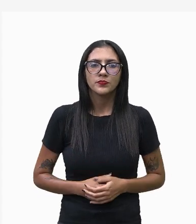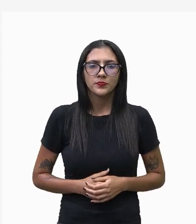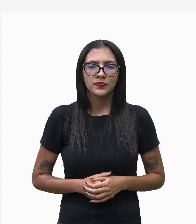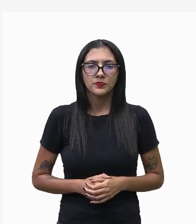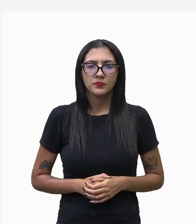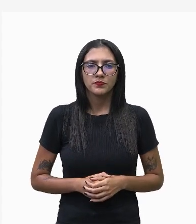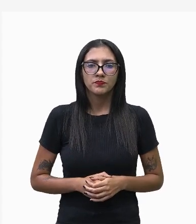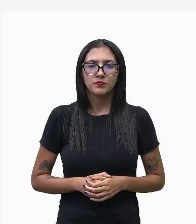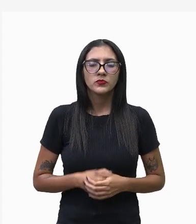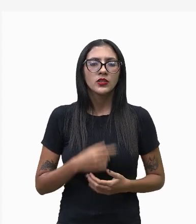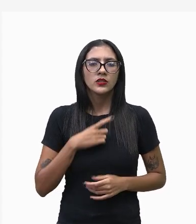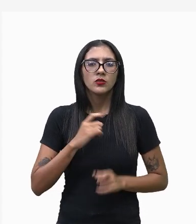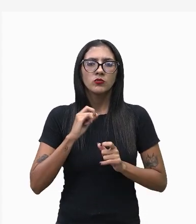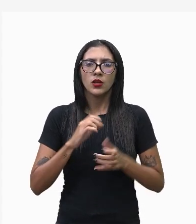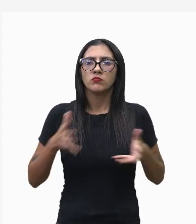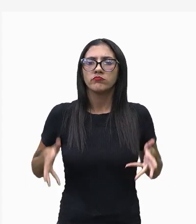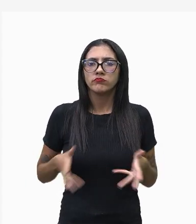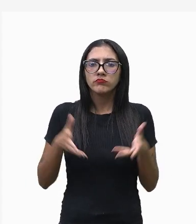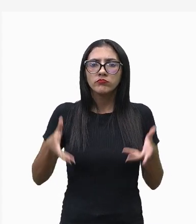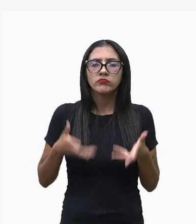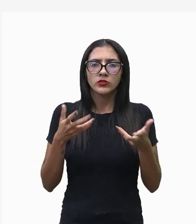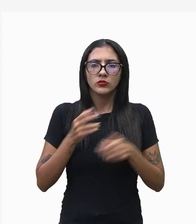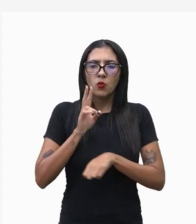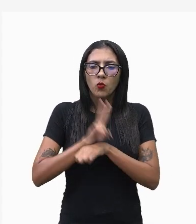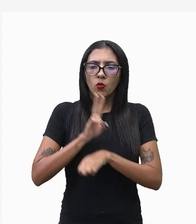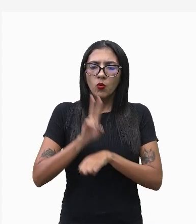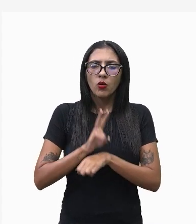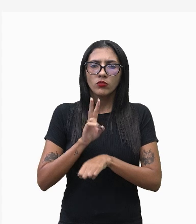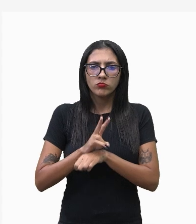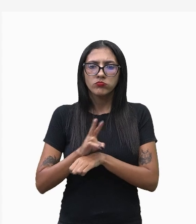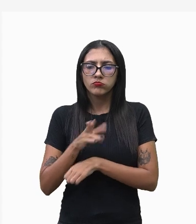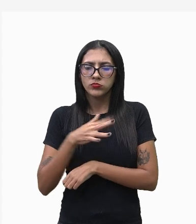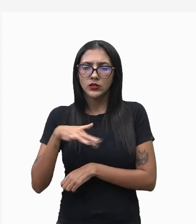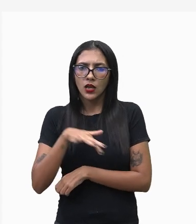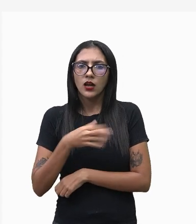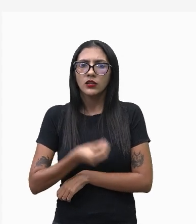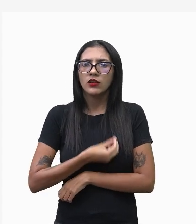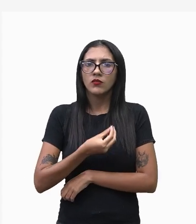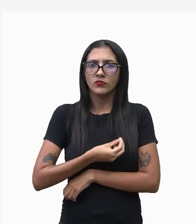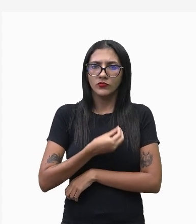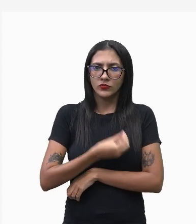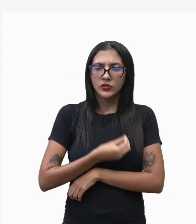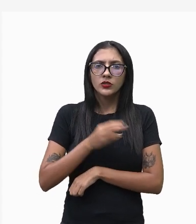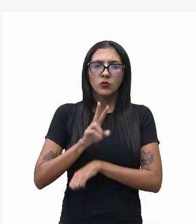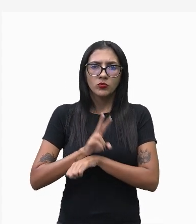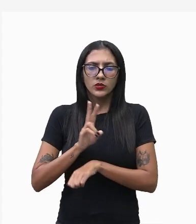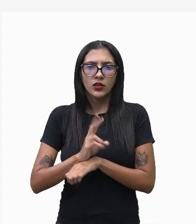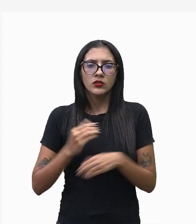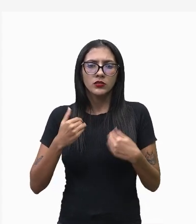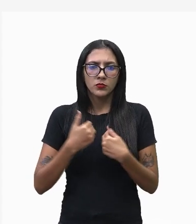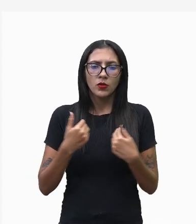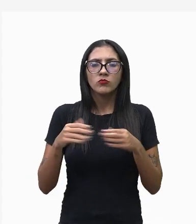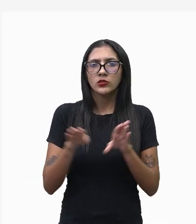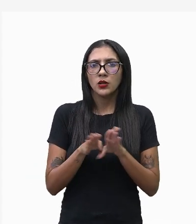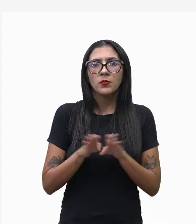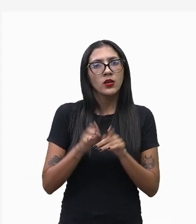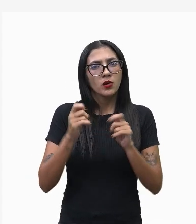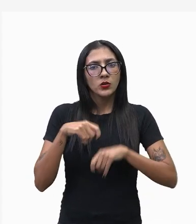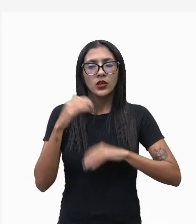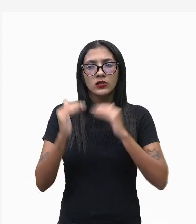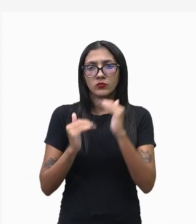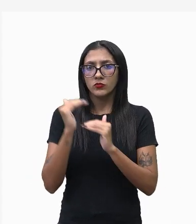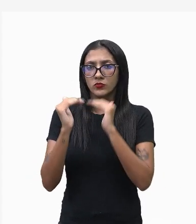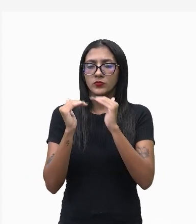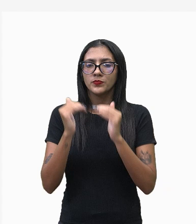tenhamos a promoção da conservação da biodiversidade, né, e também do desenvolvimento sustentável.